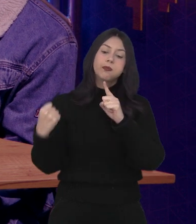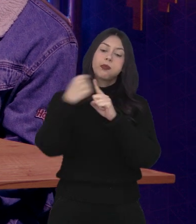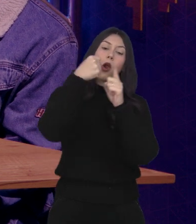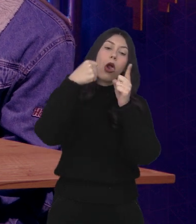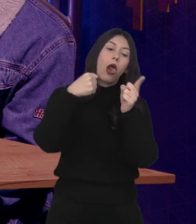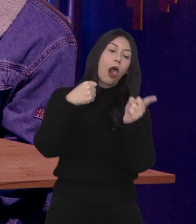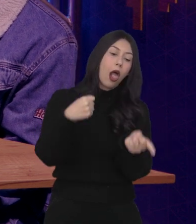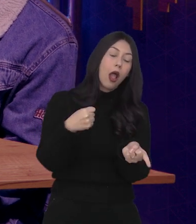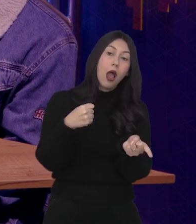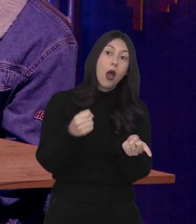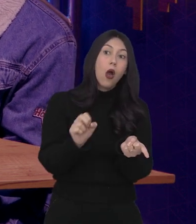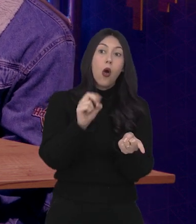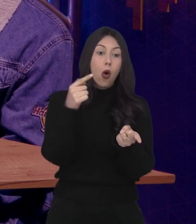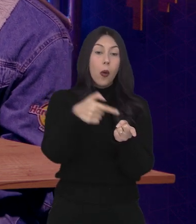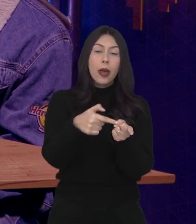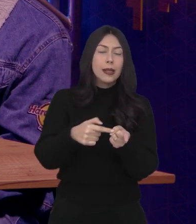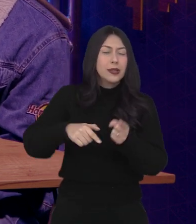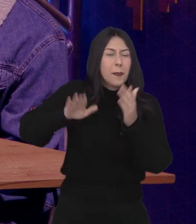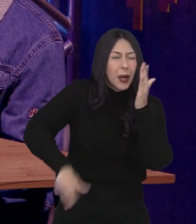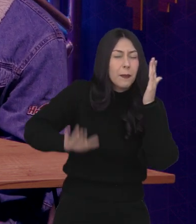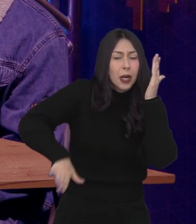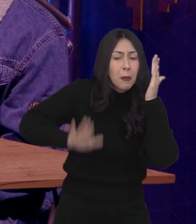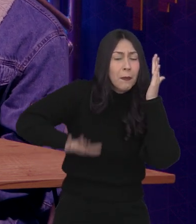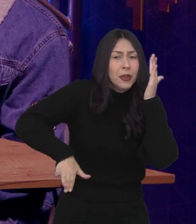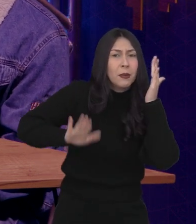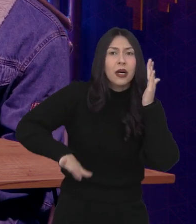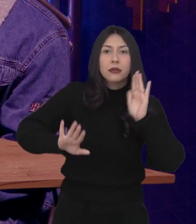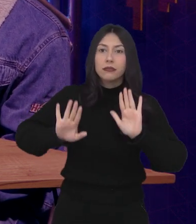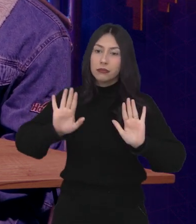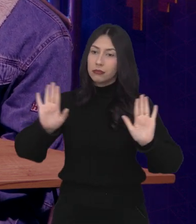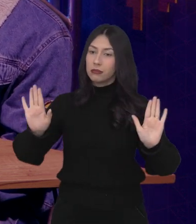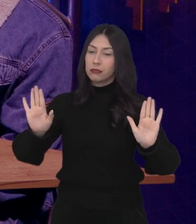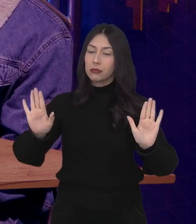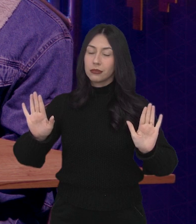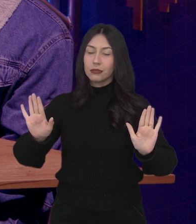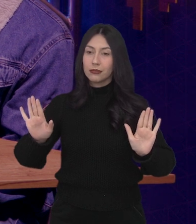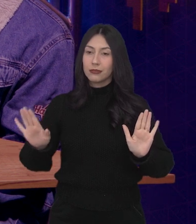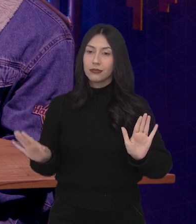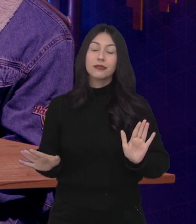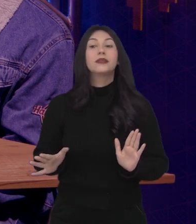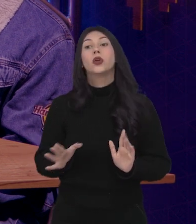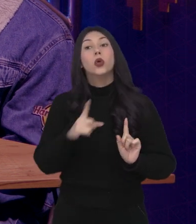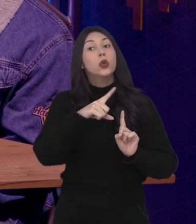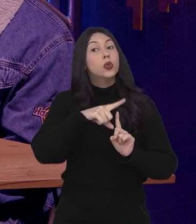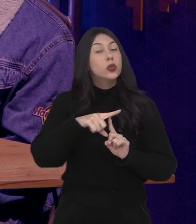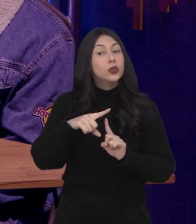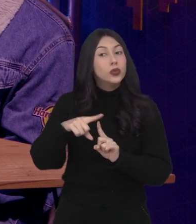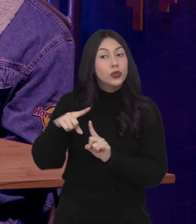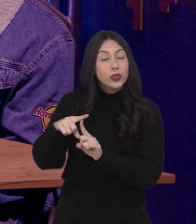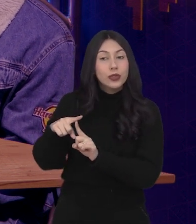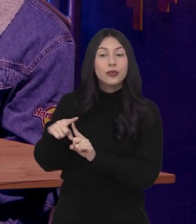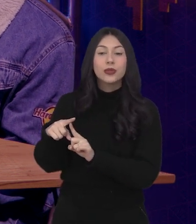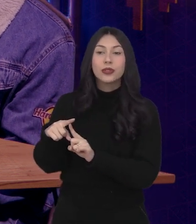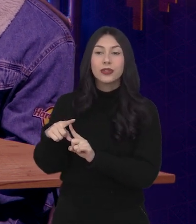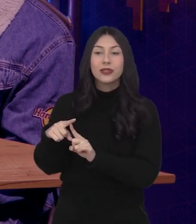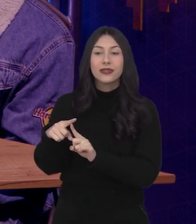o adversário tinha que se render. Então, esses são os precursores